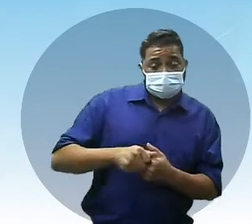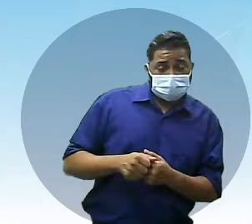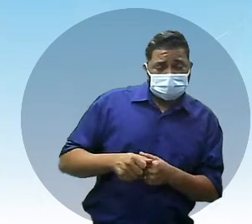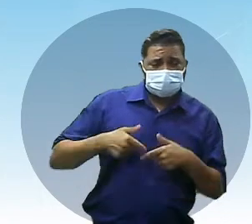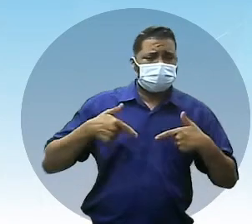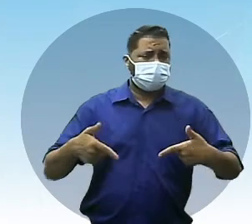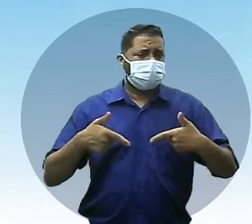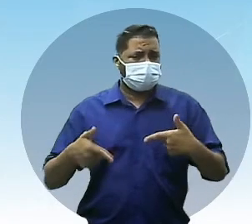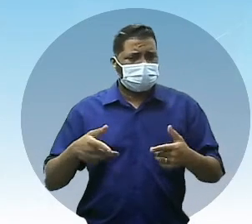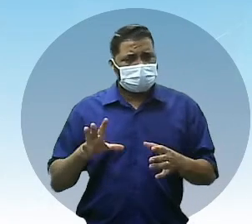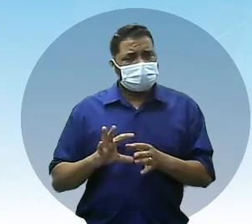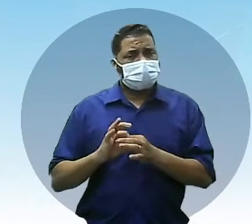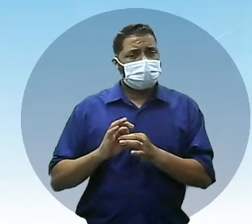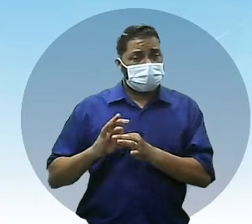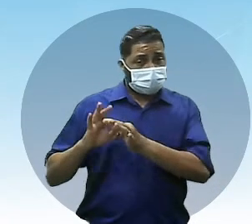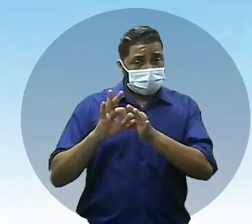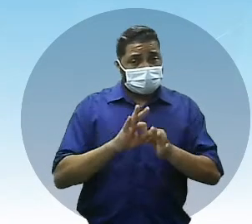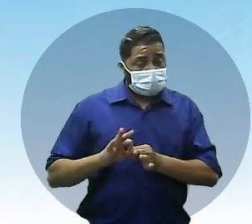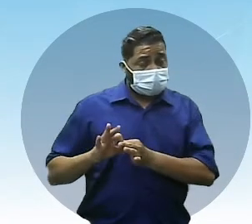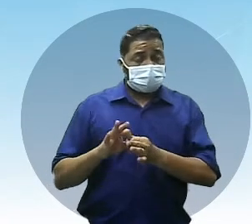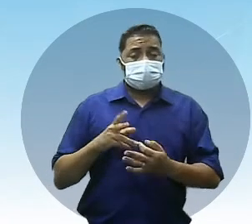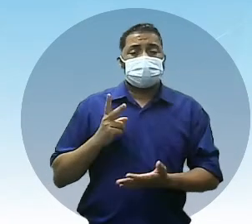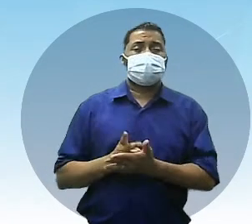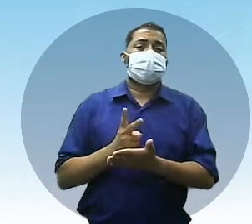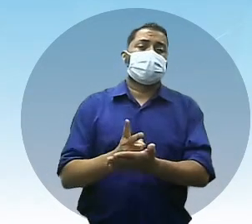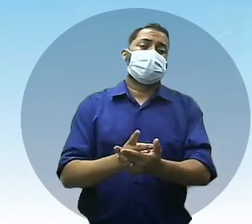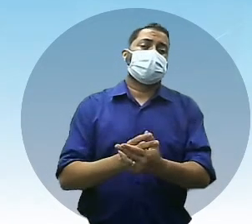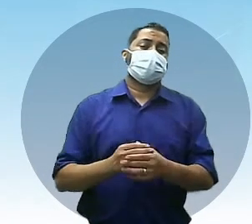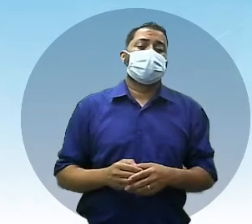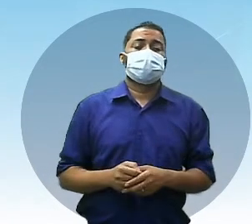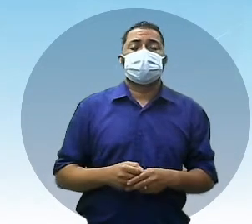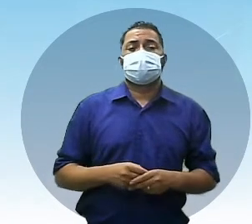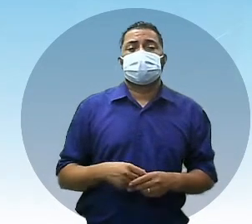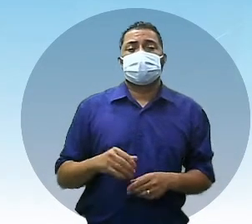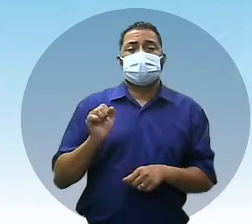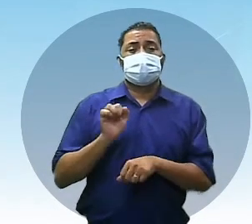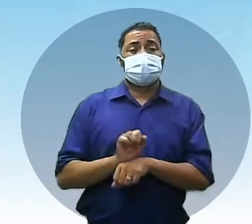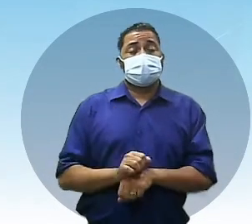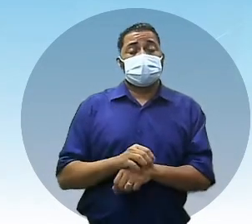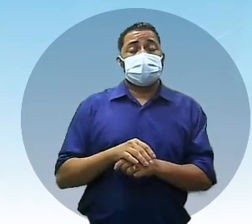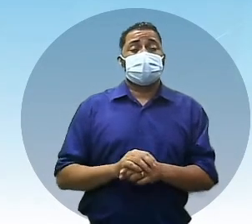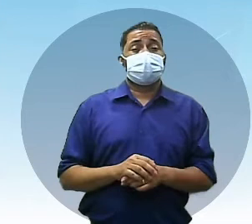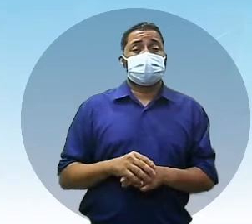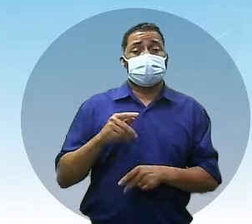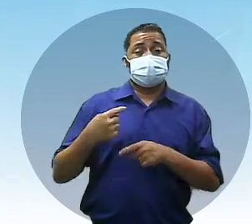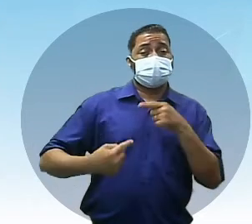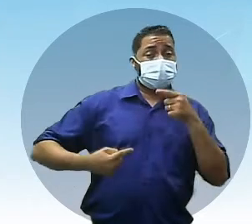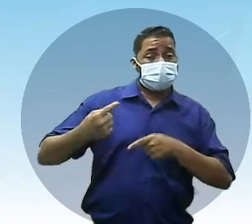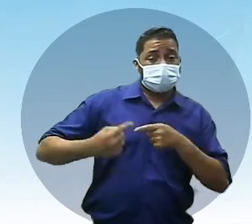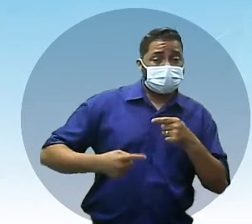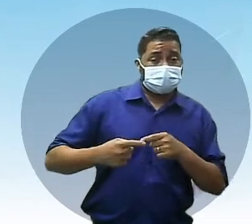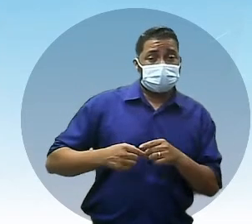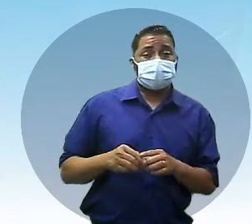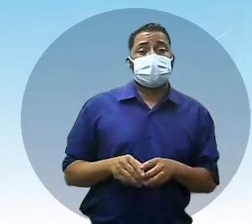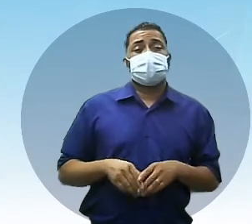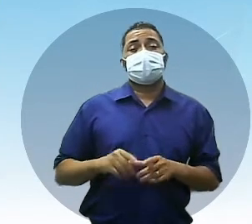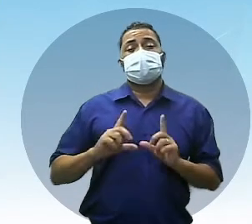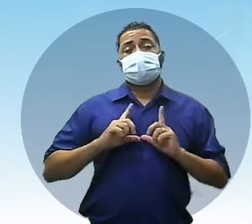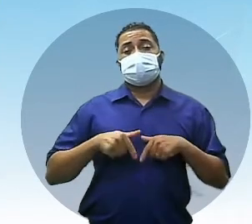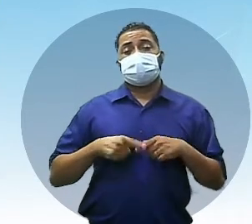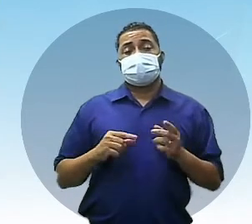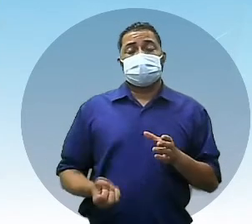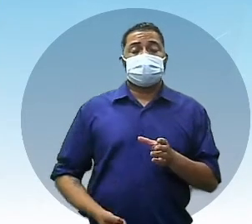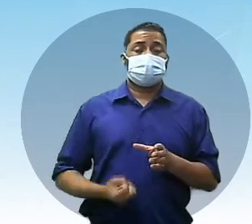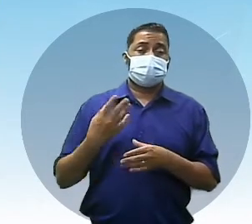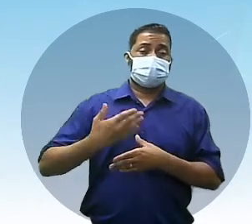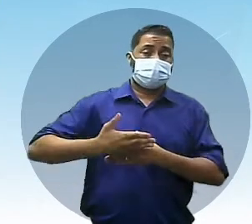manter em prol de uma união estável política e econômica entre as nações, Israel criava um muro